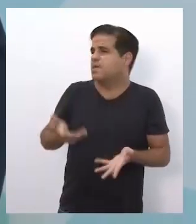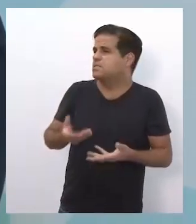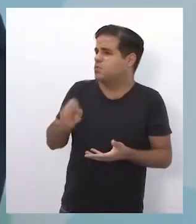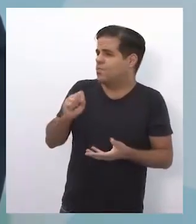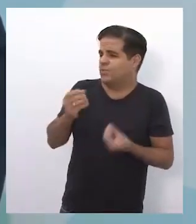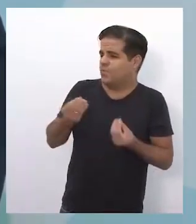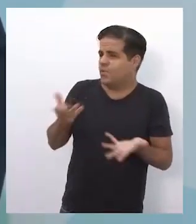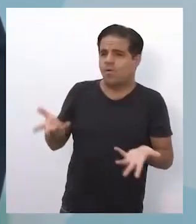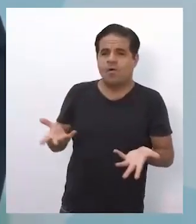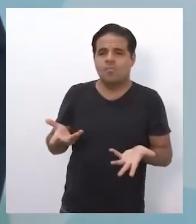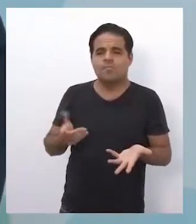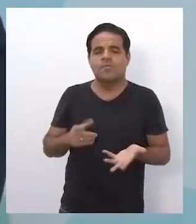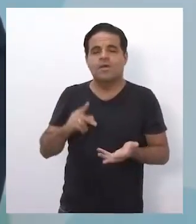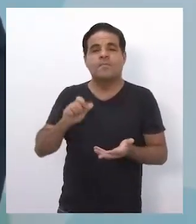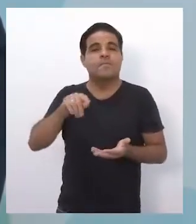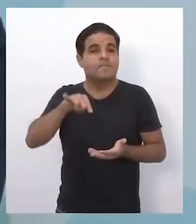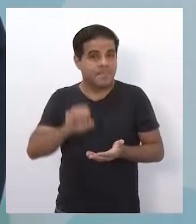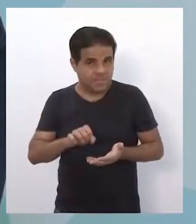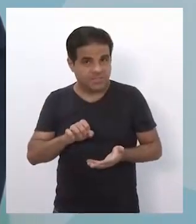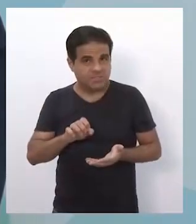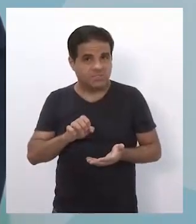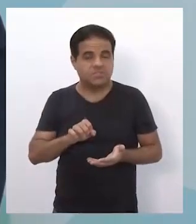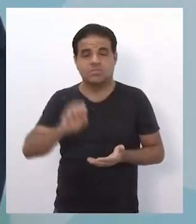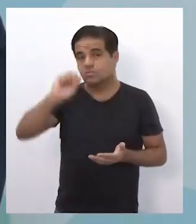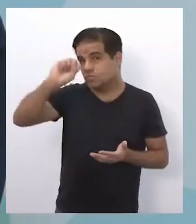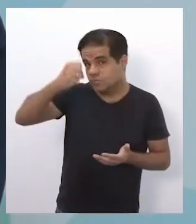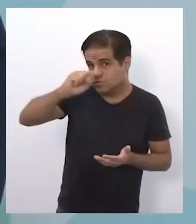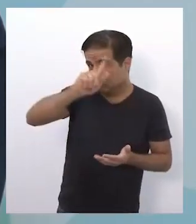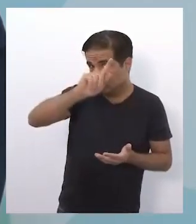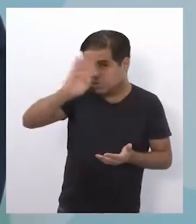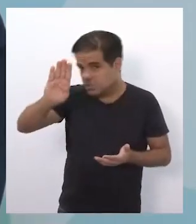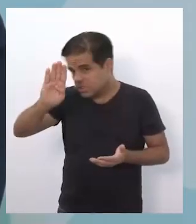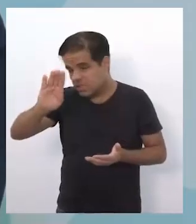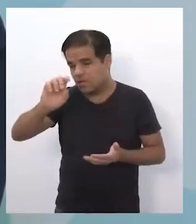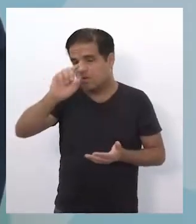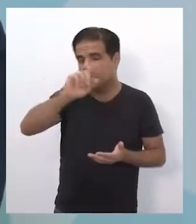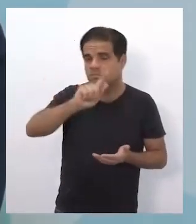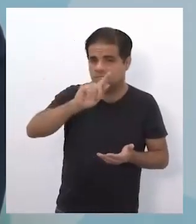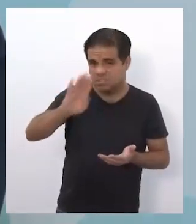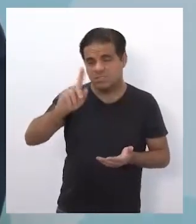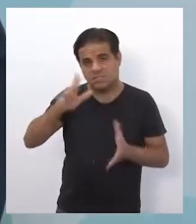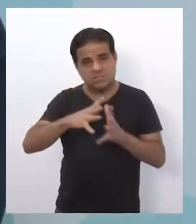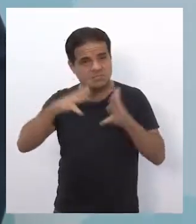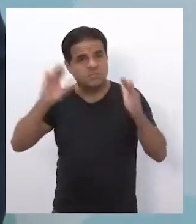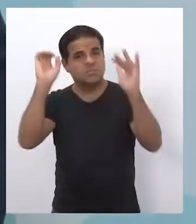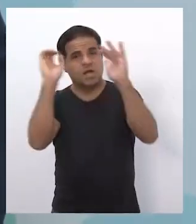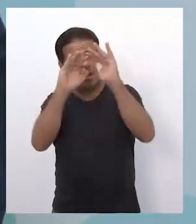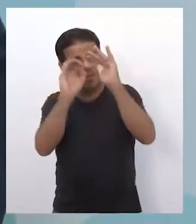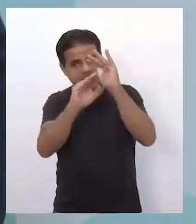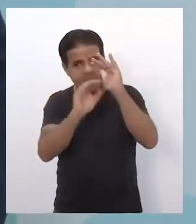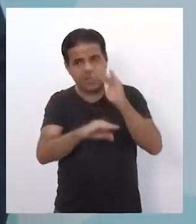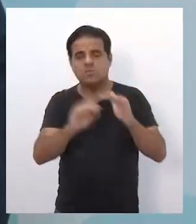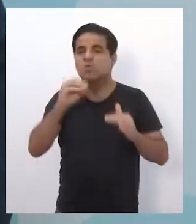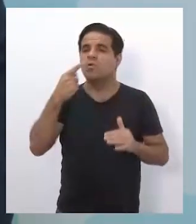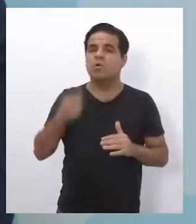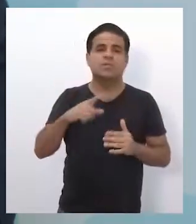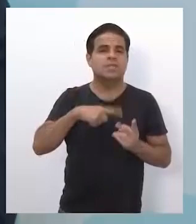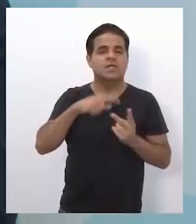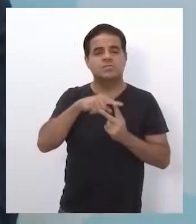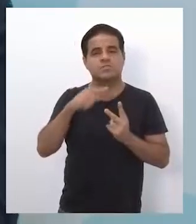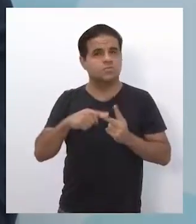como, no caso? É um pente com 8 GB, ou seja, que é o tamanho dele de armazenamento, ou ele vem com